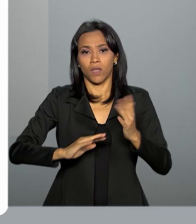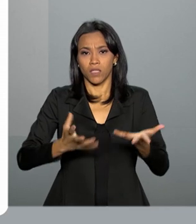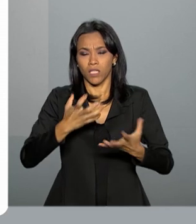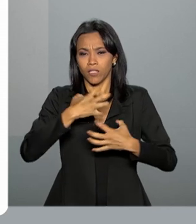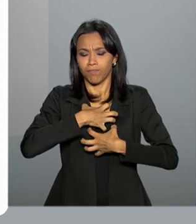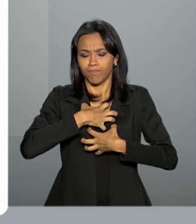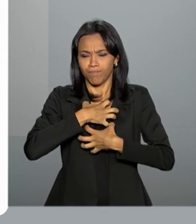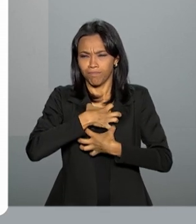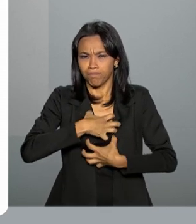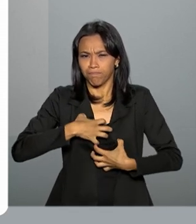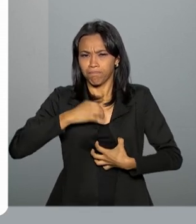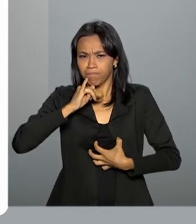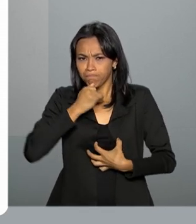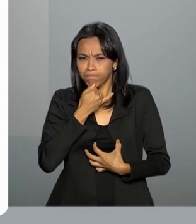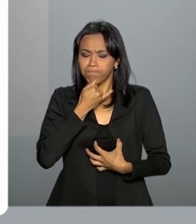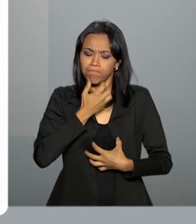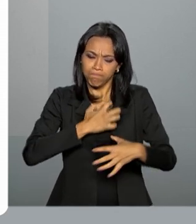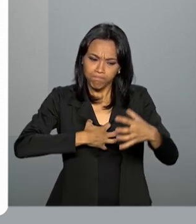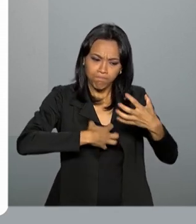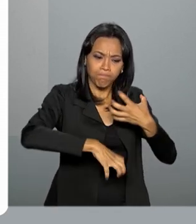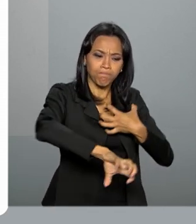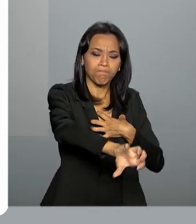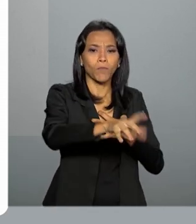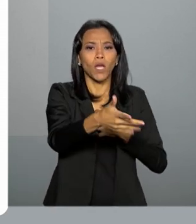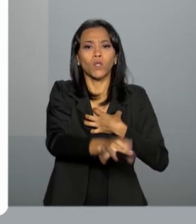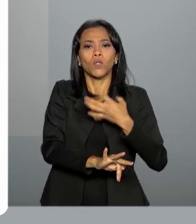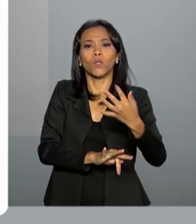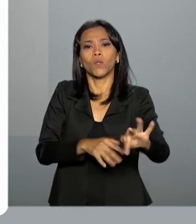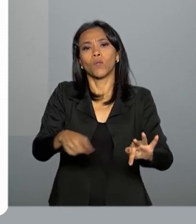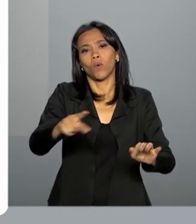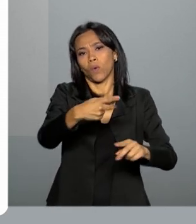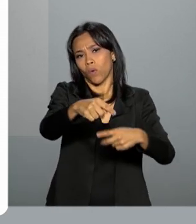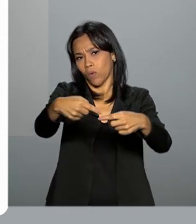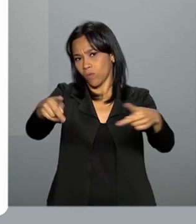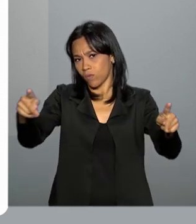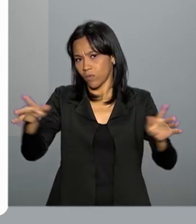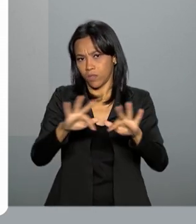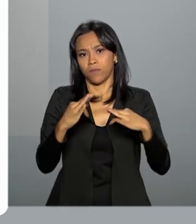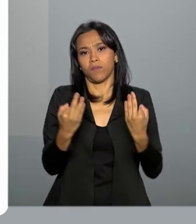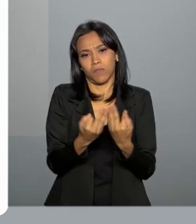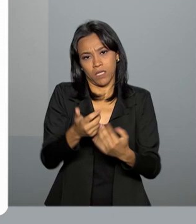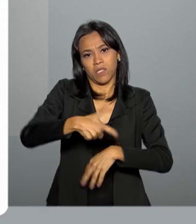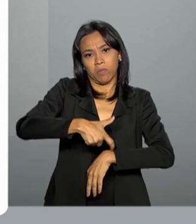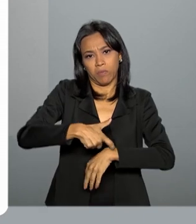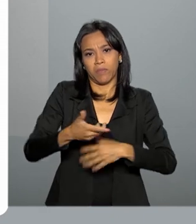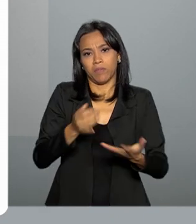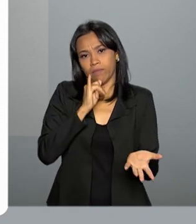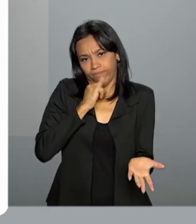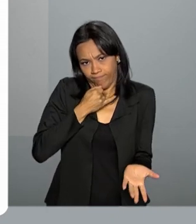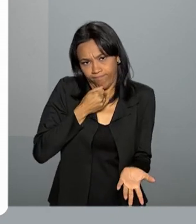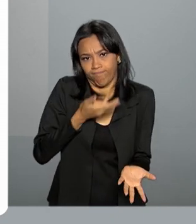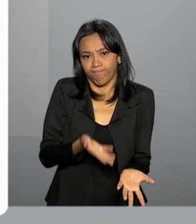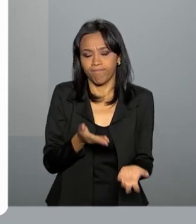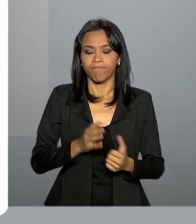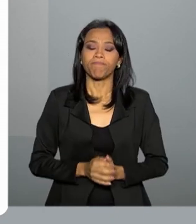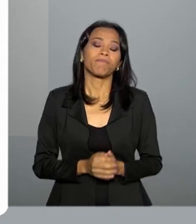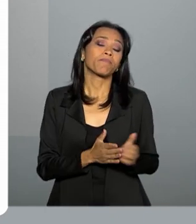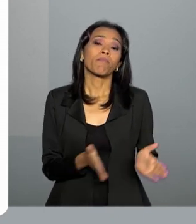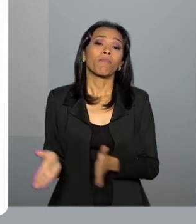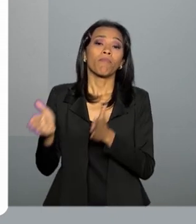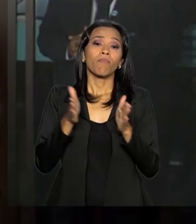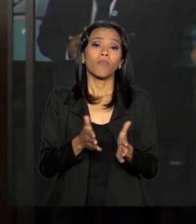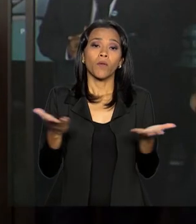o presidente da República se solidariza com a dor dos familiares neste momento de luto. Agora à tarde, é